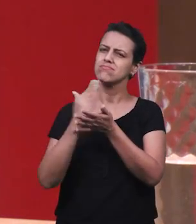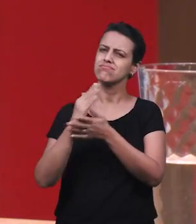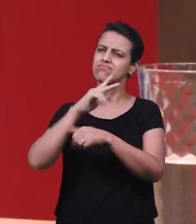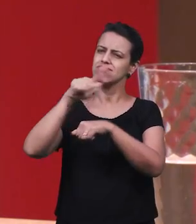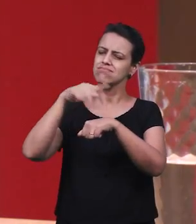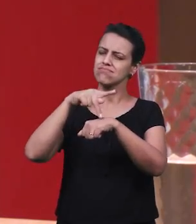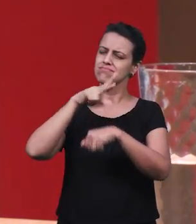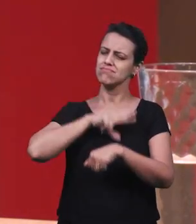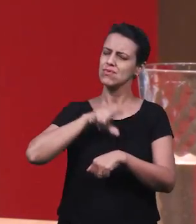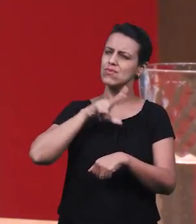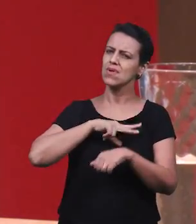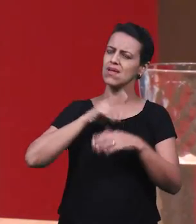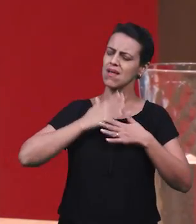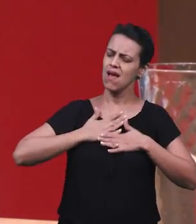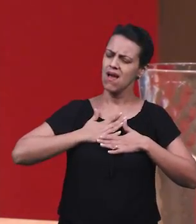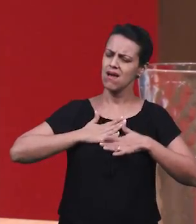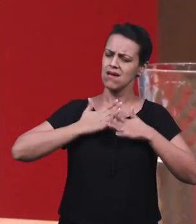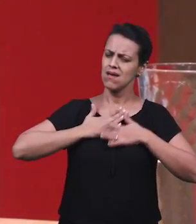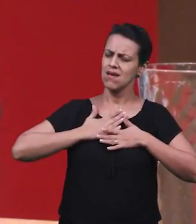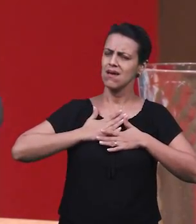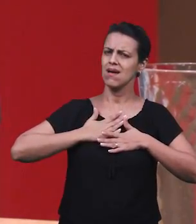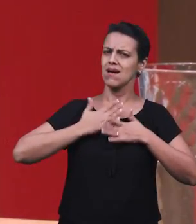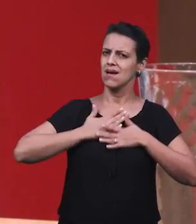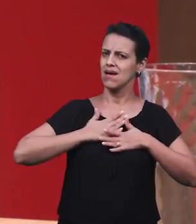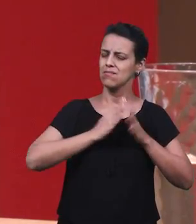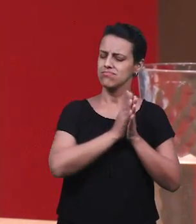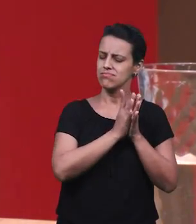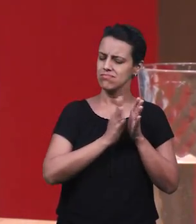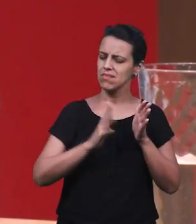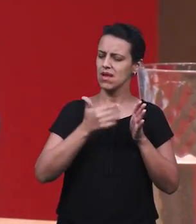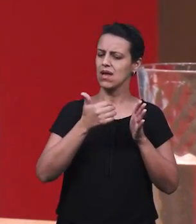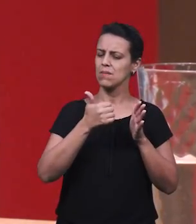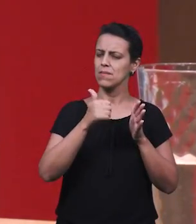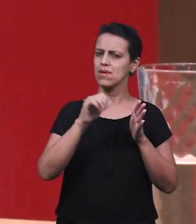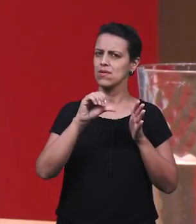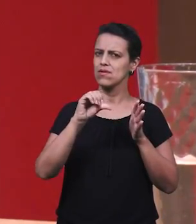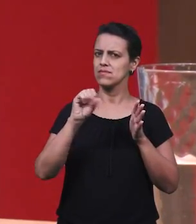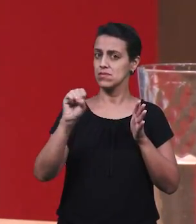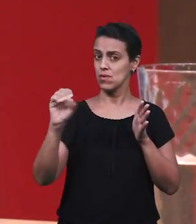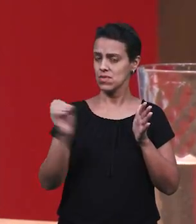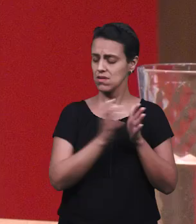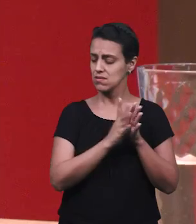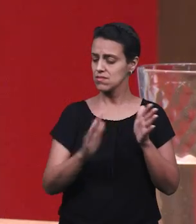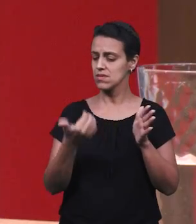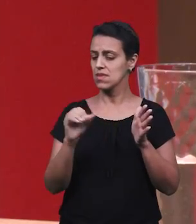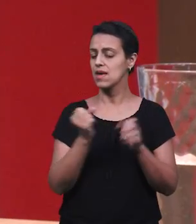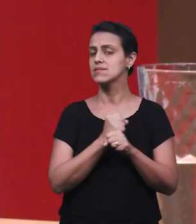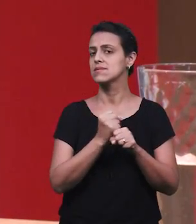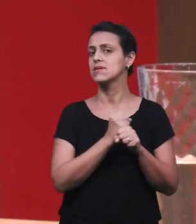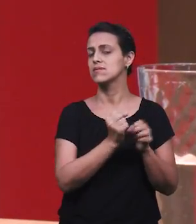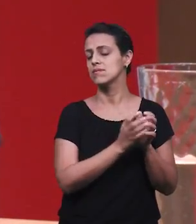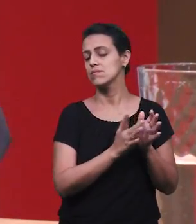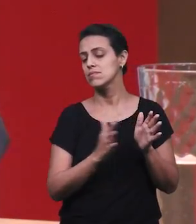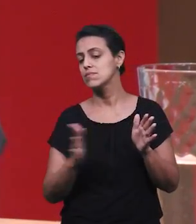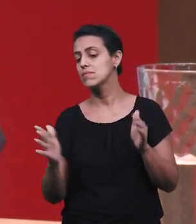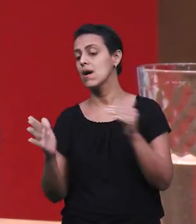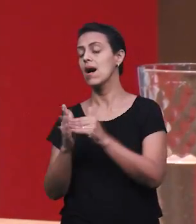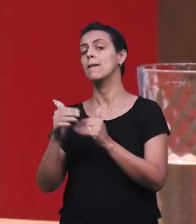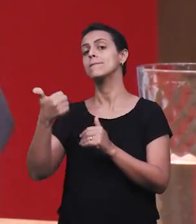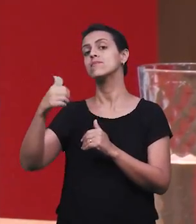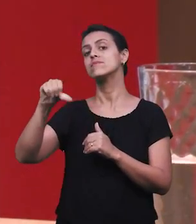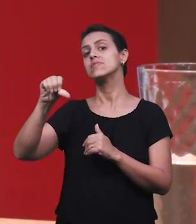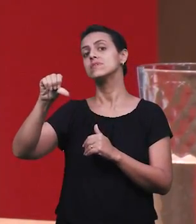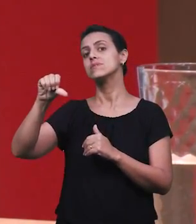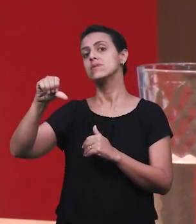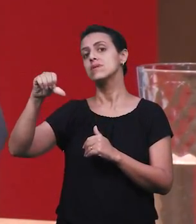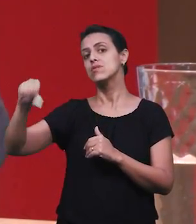de Portugal, fomos muito devagarzinho, né? Na década de 80, fomos muito devagarzinho. Chegou a década de 90,